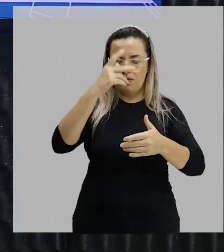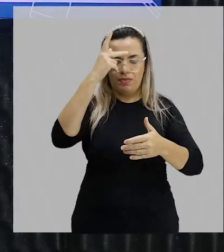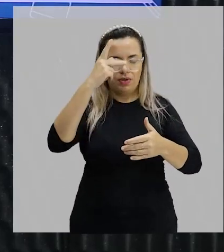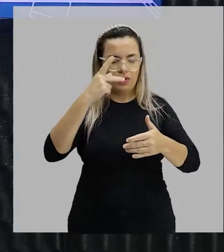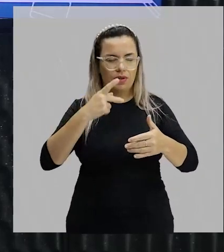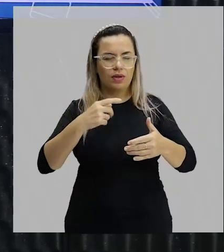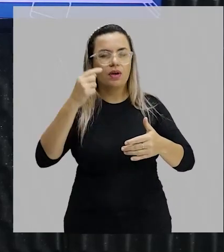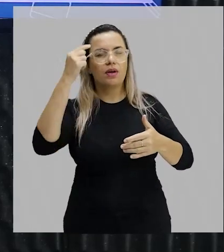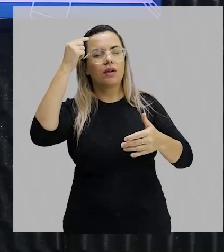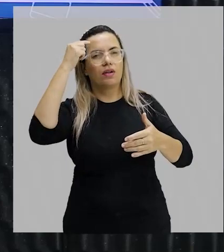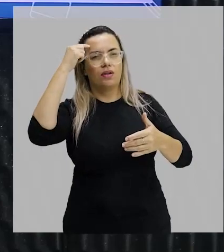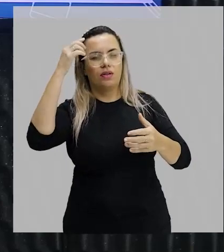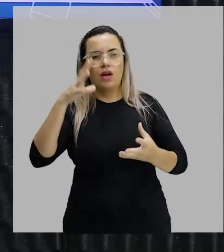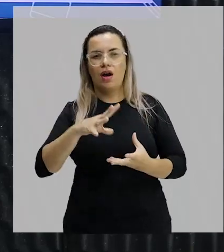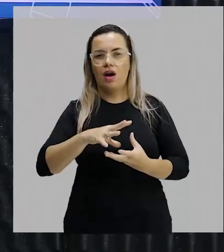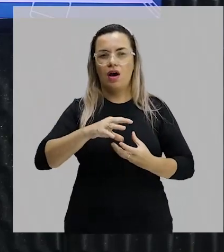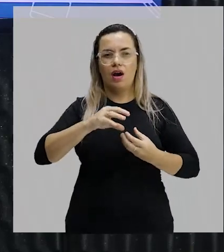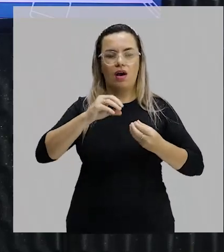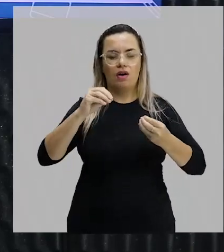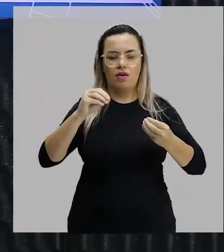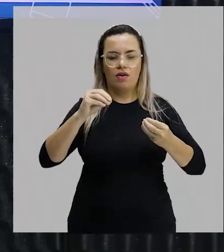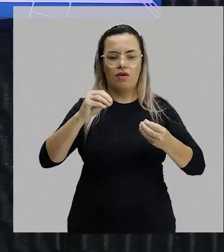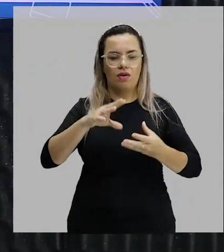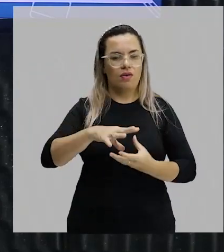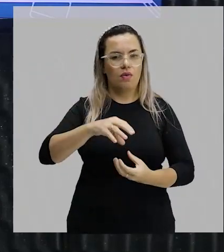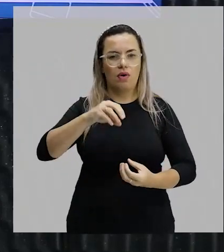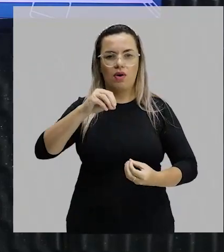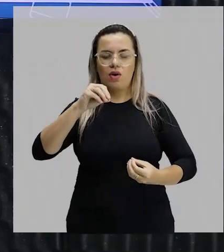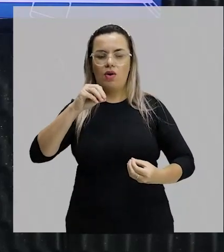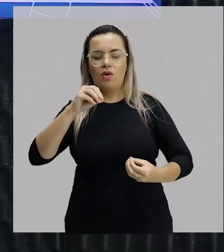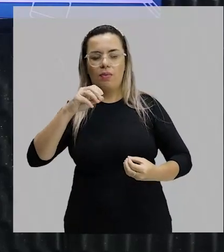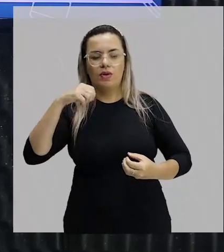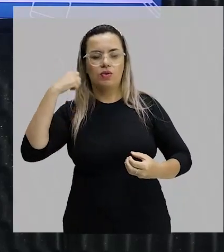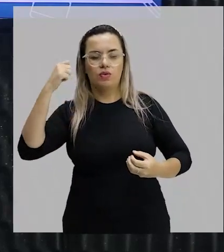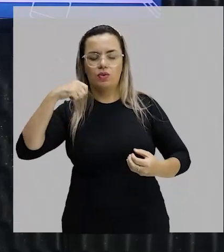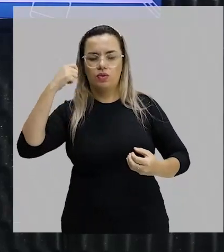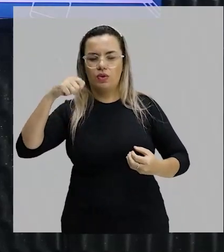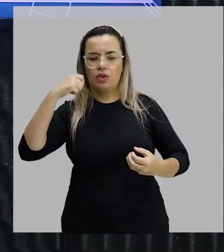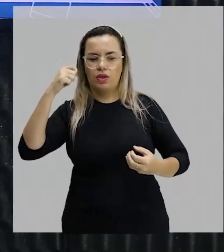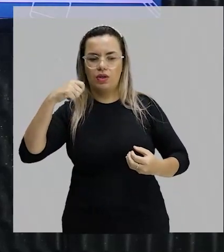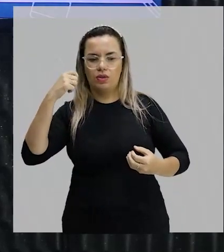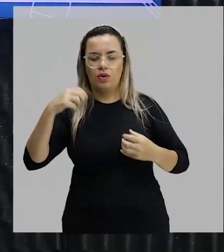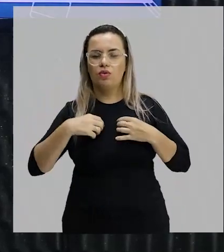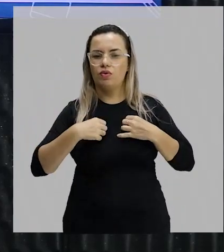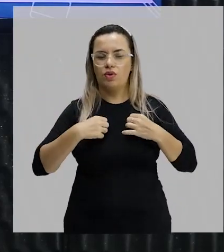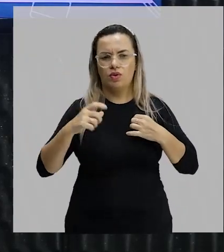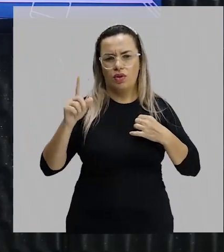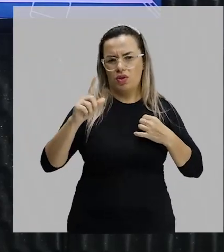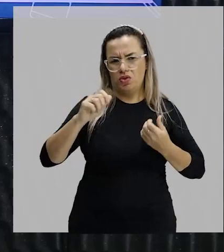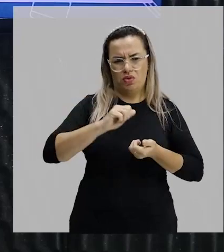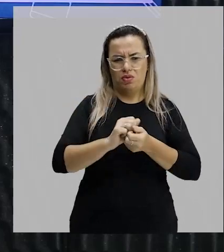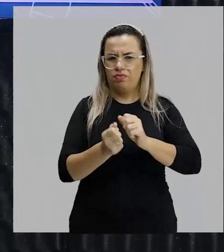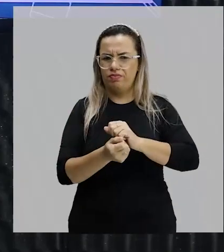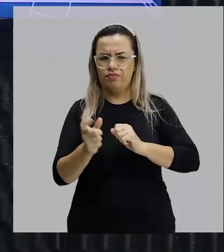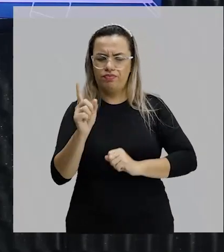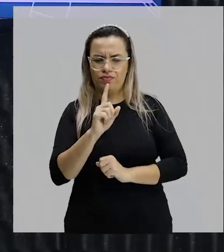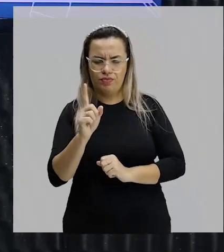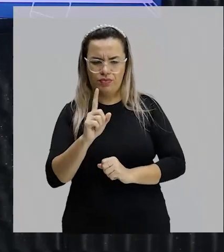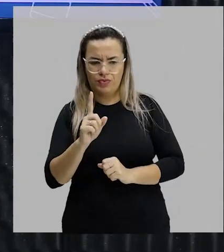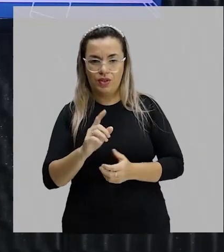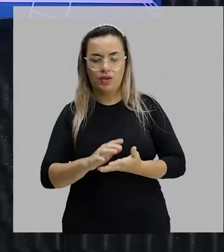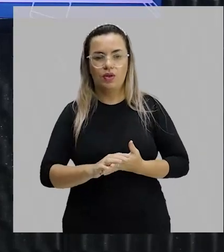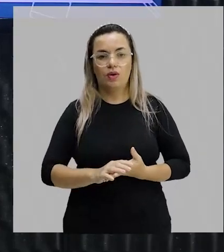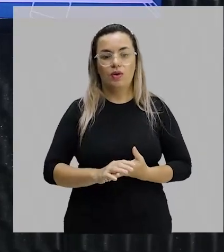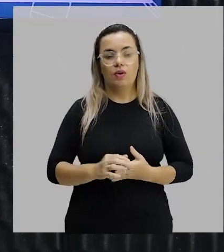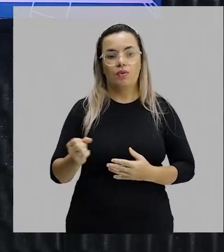ator, é um processo vivo. E aí o figurino não é só uma roupa que você vai adequar. O interessante é que a gente não se dá conta de que na hora que você coloca um